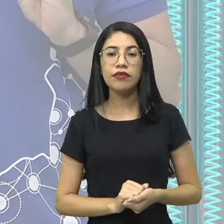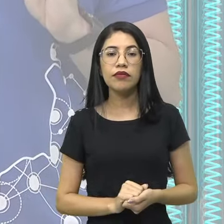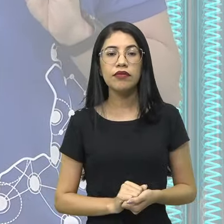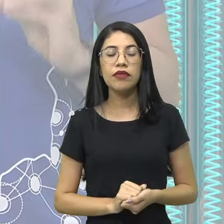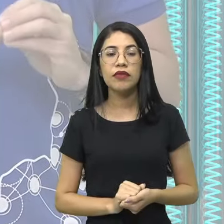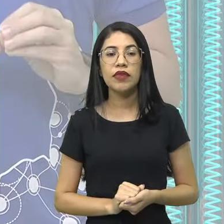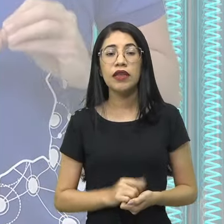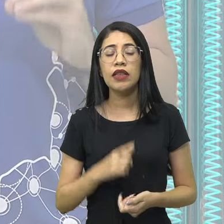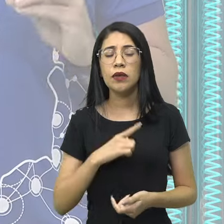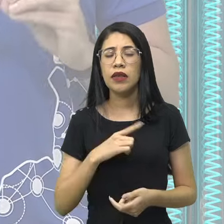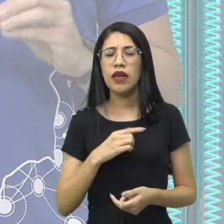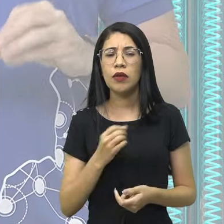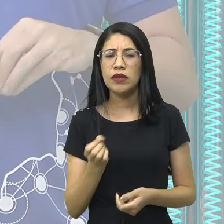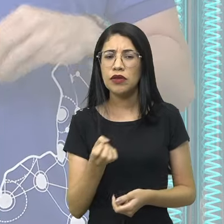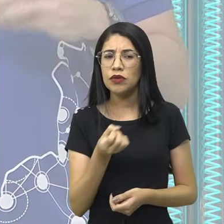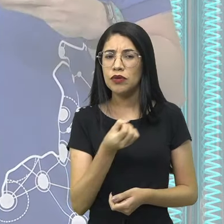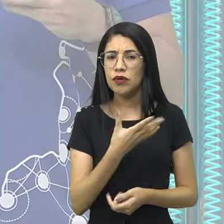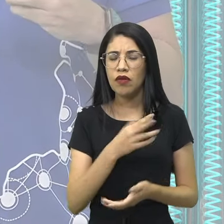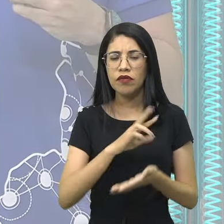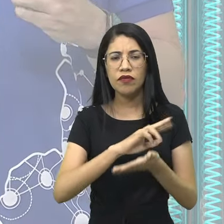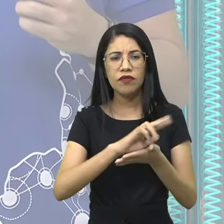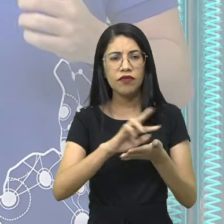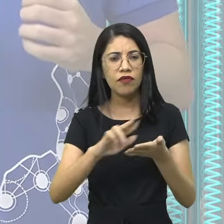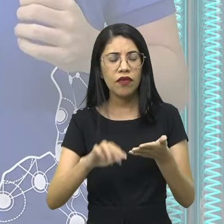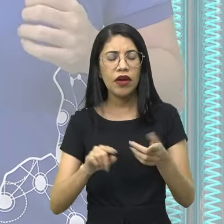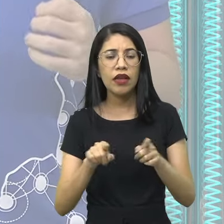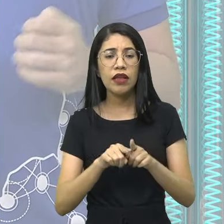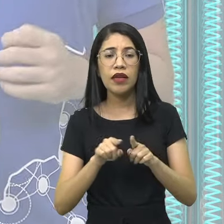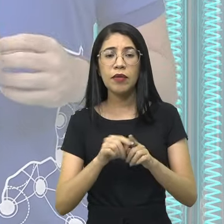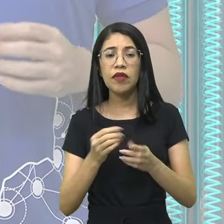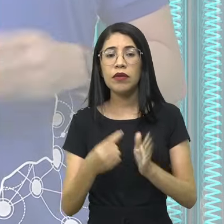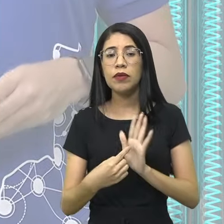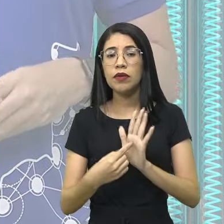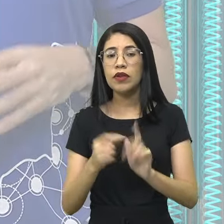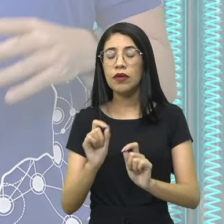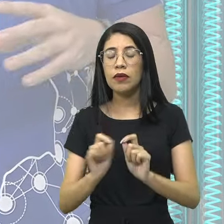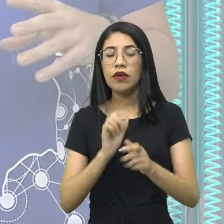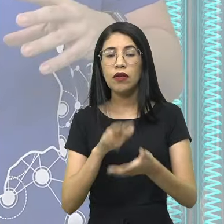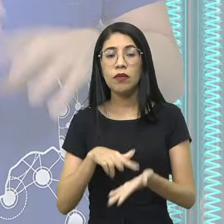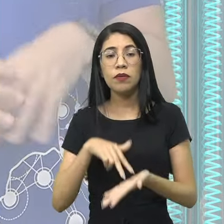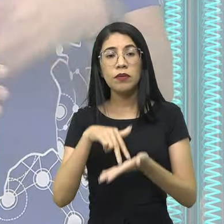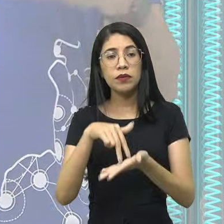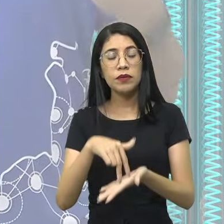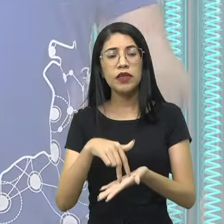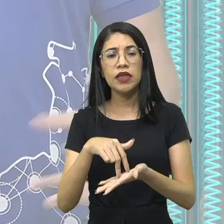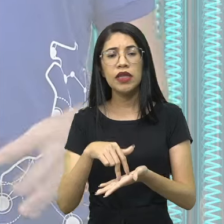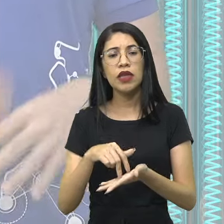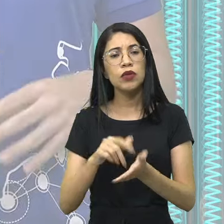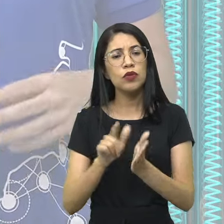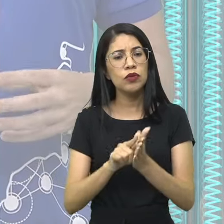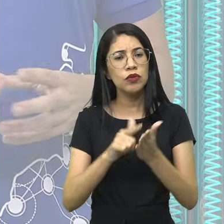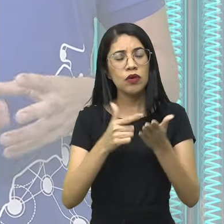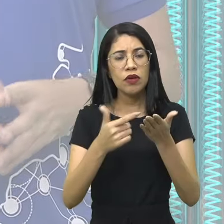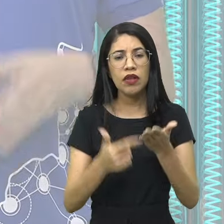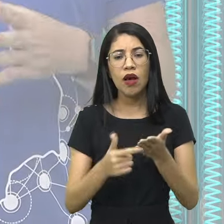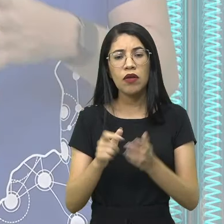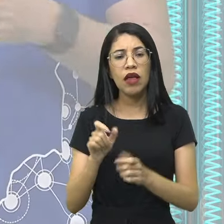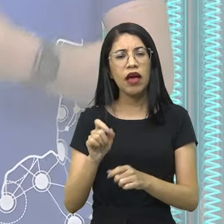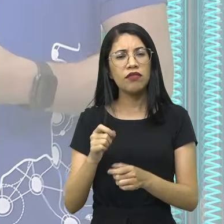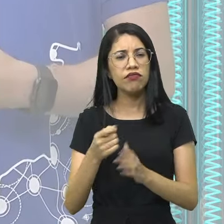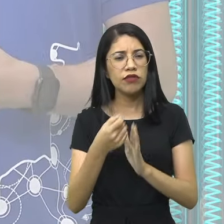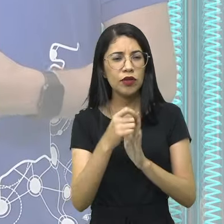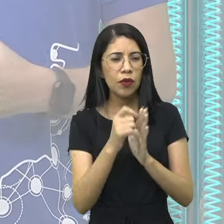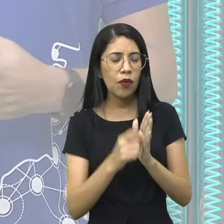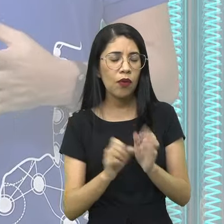questões atuais, certo? E vai trazer o posicionamento ali daquele jornal, né? Daquele editorial ou